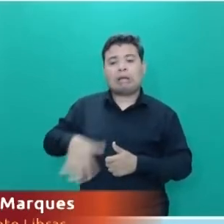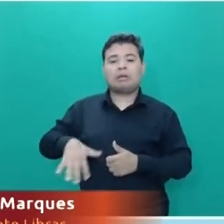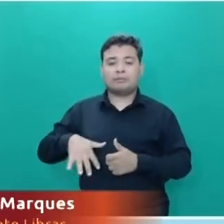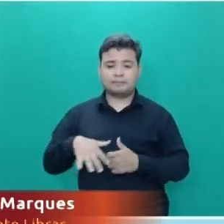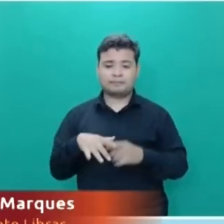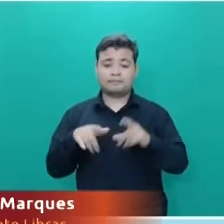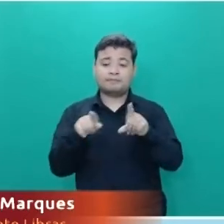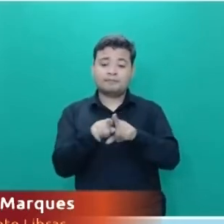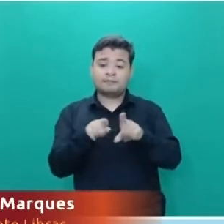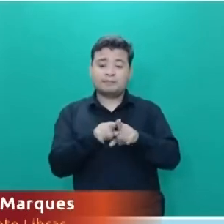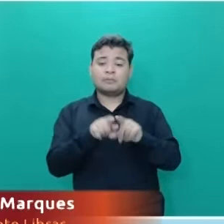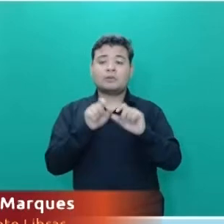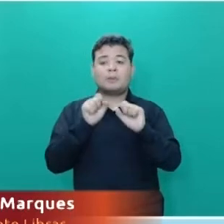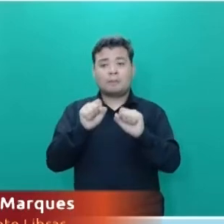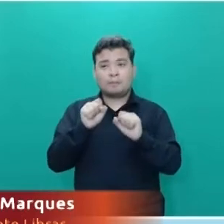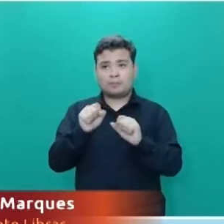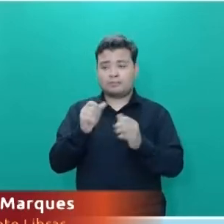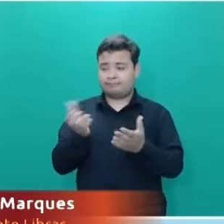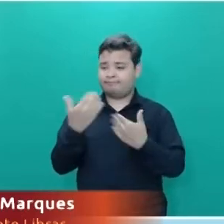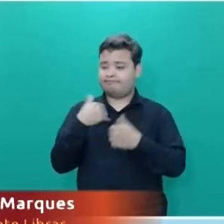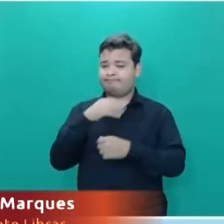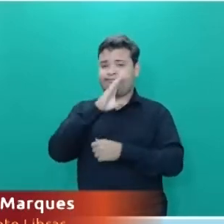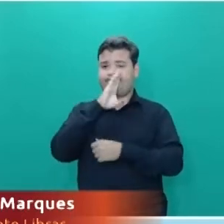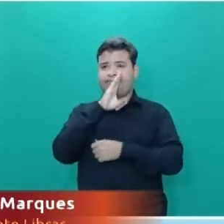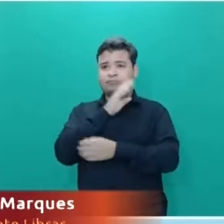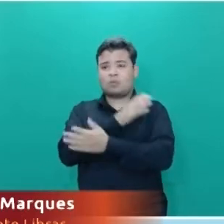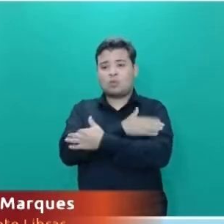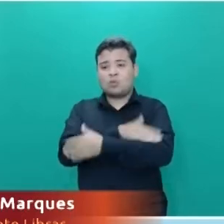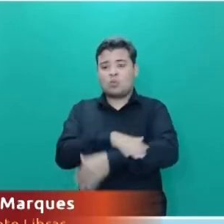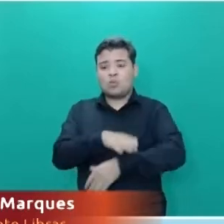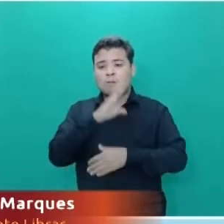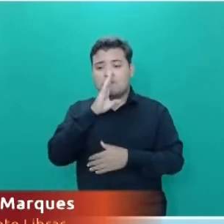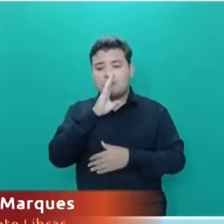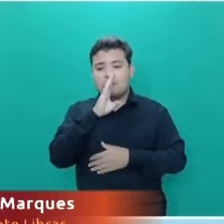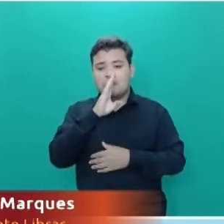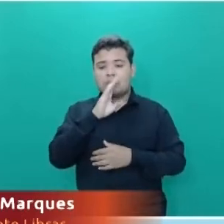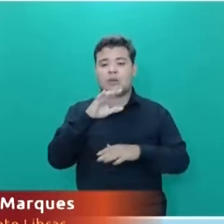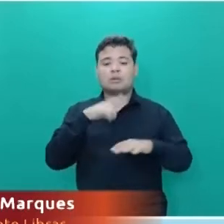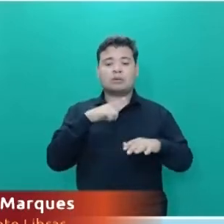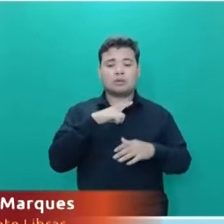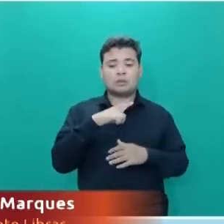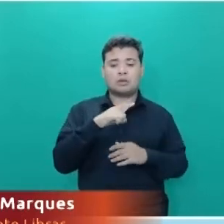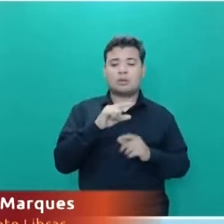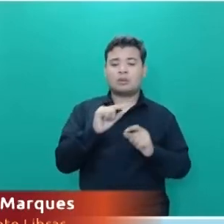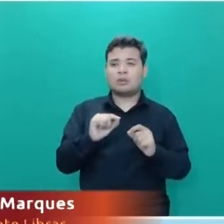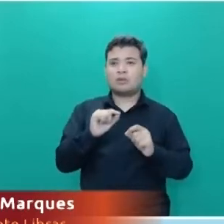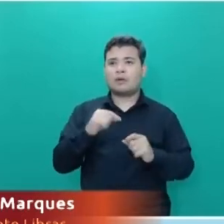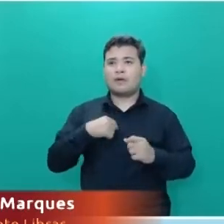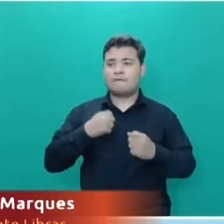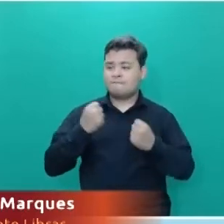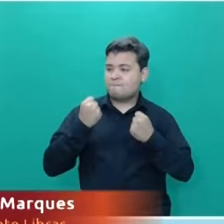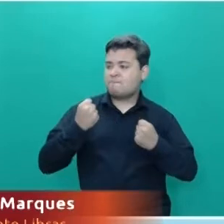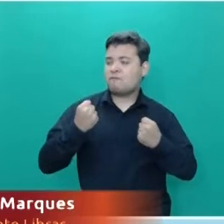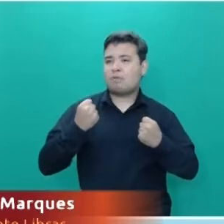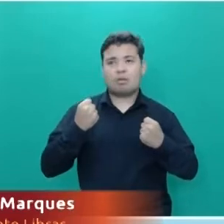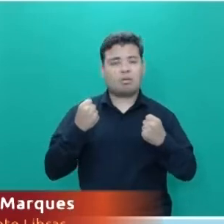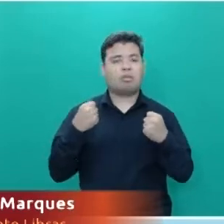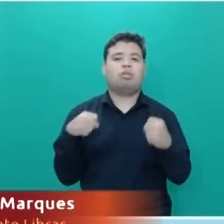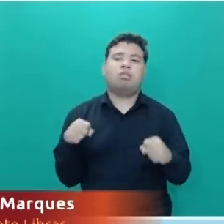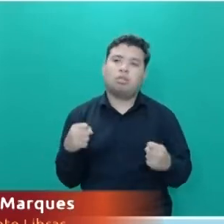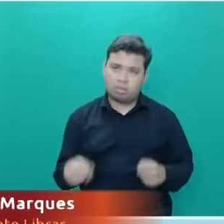as paralisias, né? As paralisias flácidas, que vai perdendo a força aí muscular, que